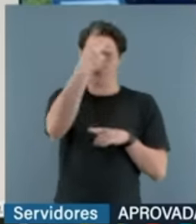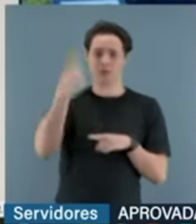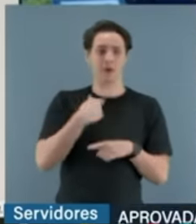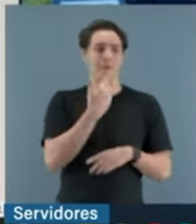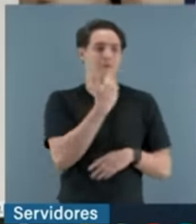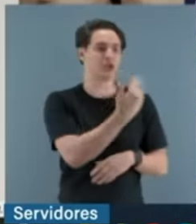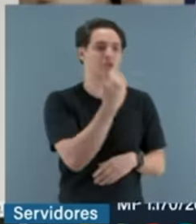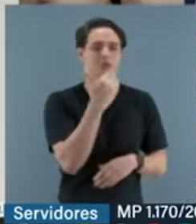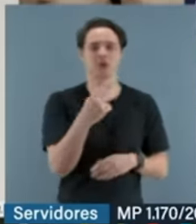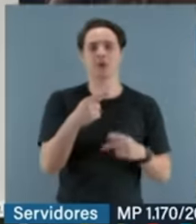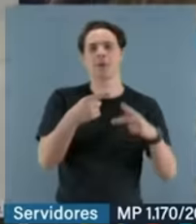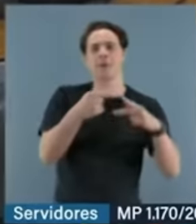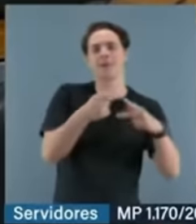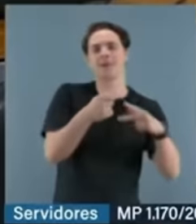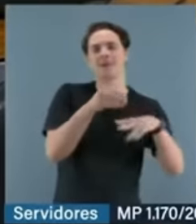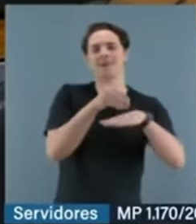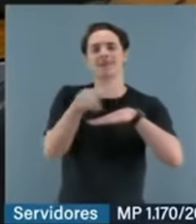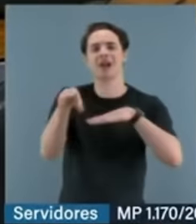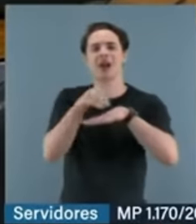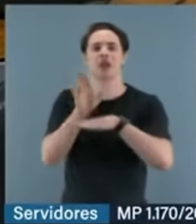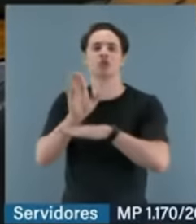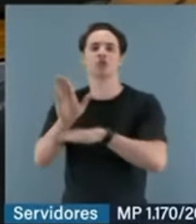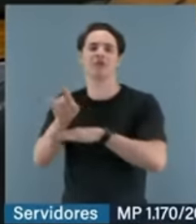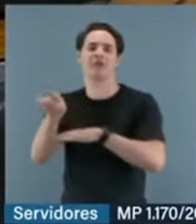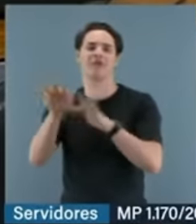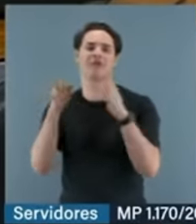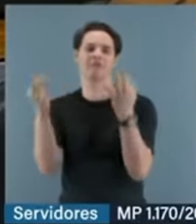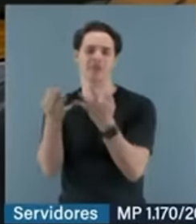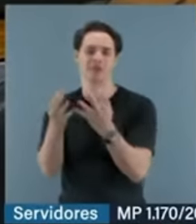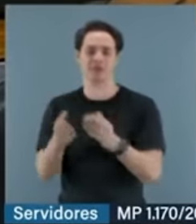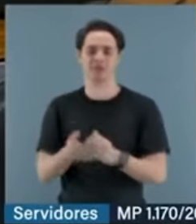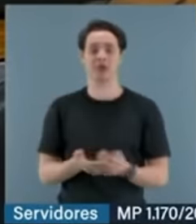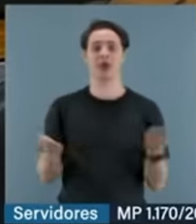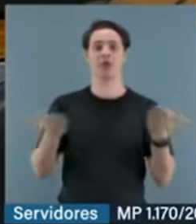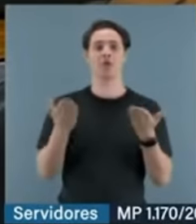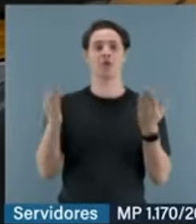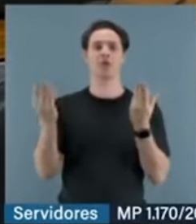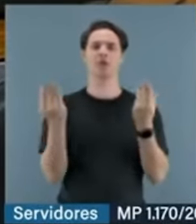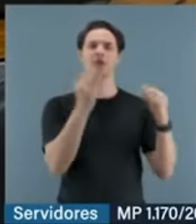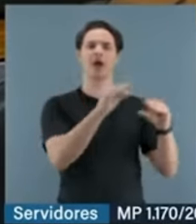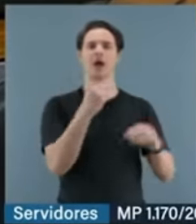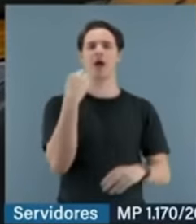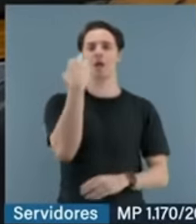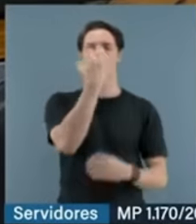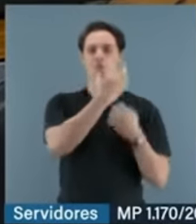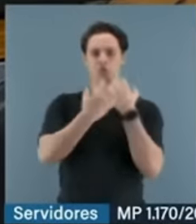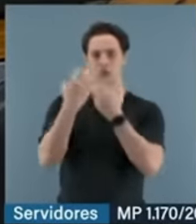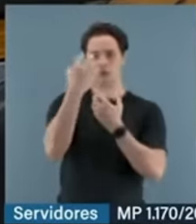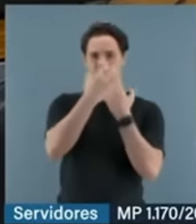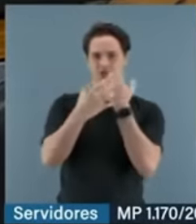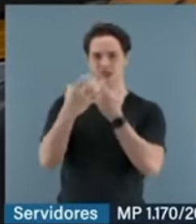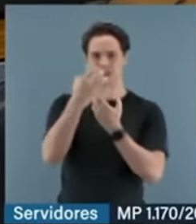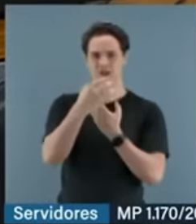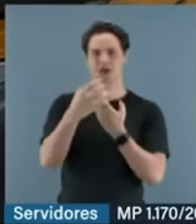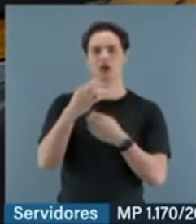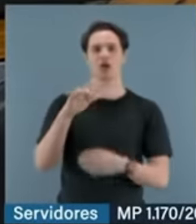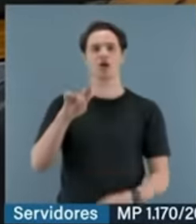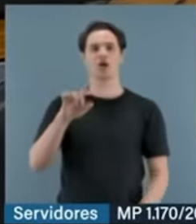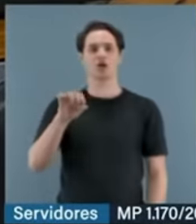pedindo Pix. Gostaria que colocasse também agora aquela cantora gospel, que foi